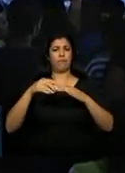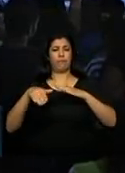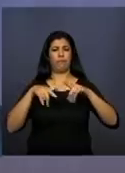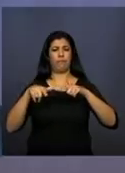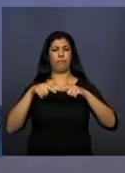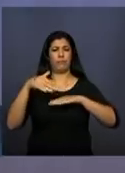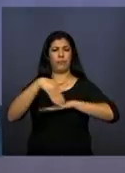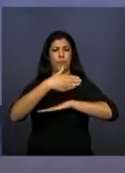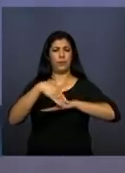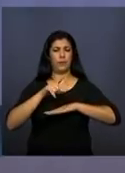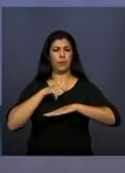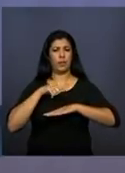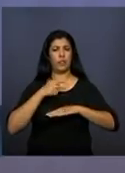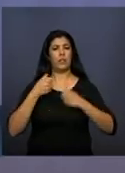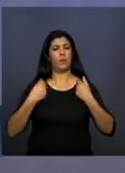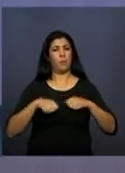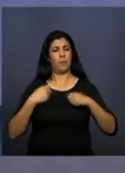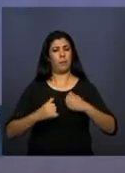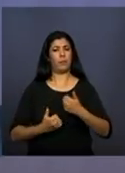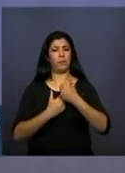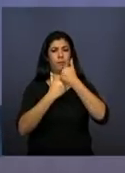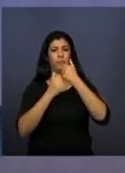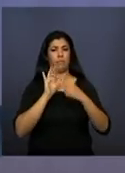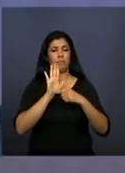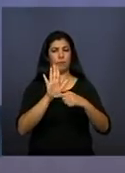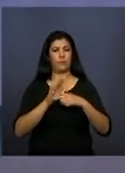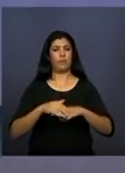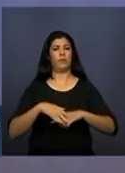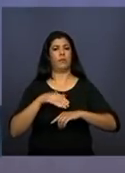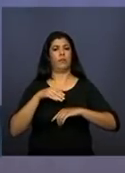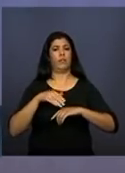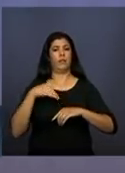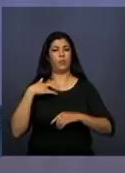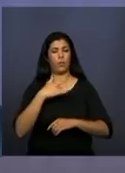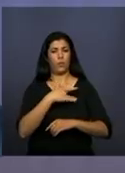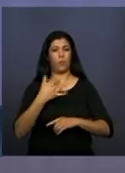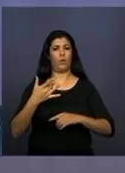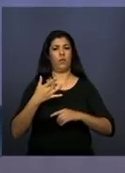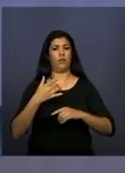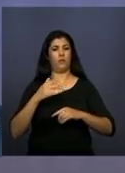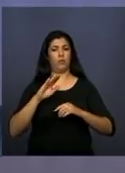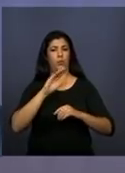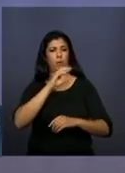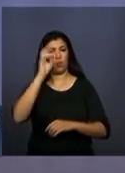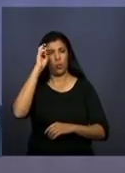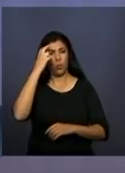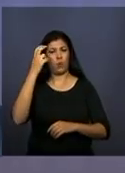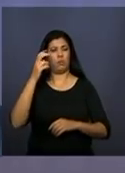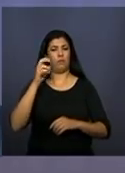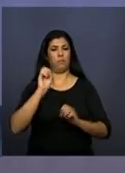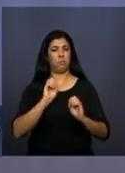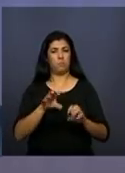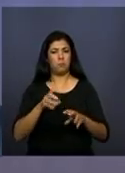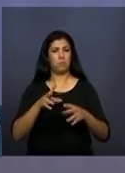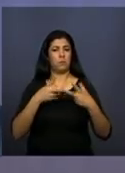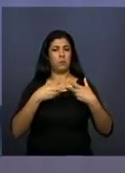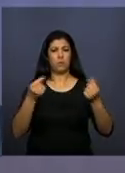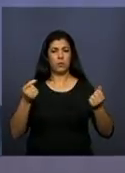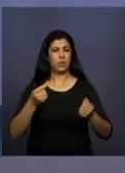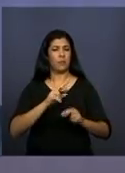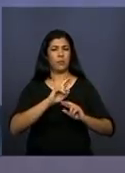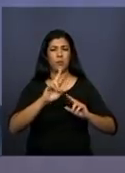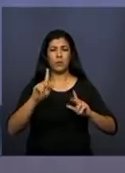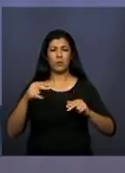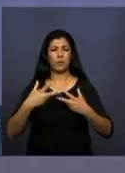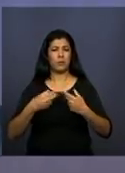acesso à saúde, ao trabalho, à educação, à moradia, à cultura, é importante para a população em